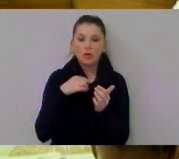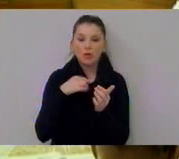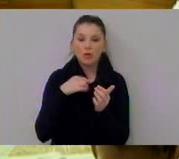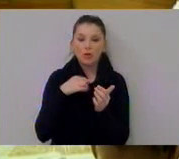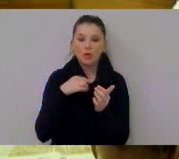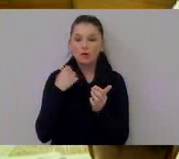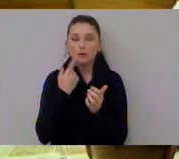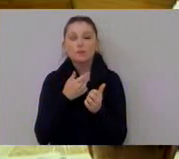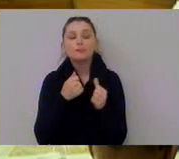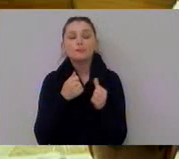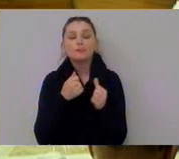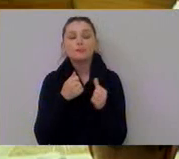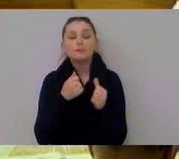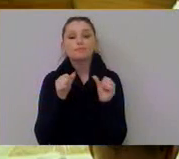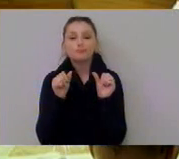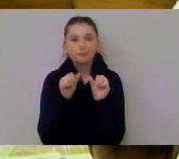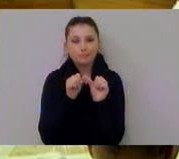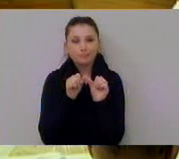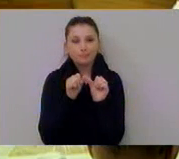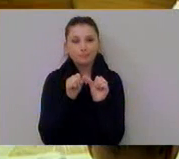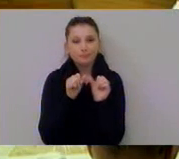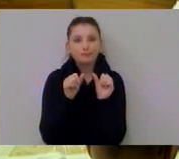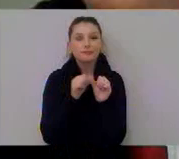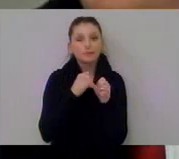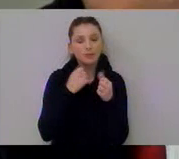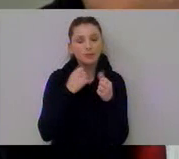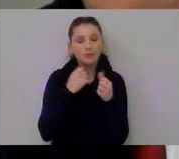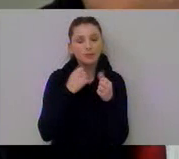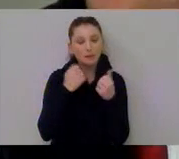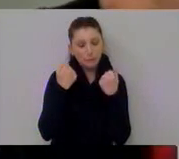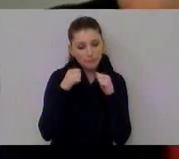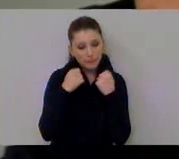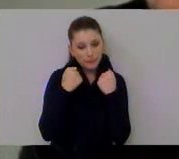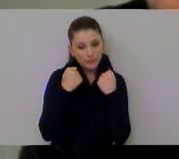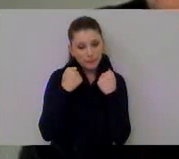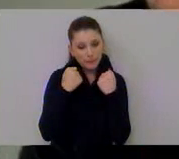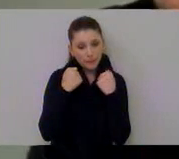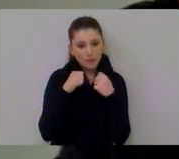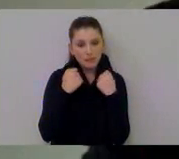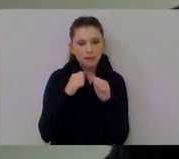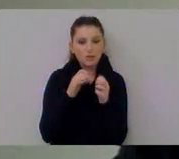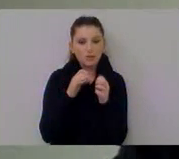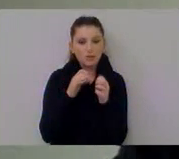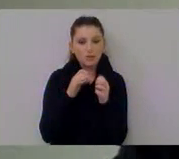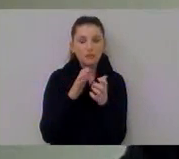condições de fazer para a